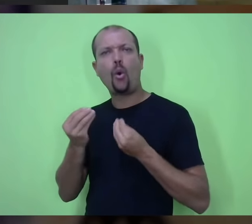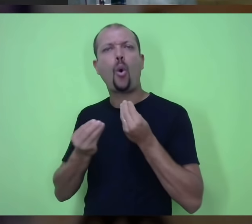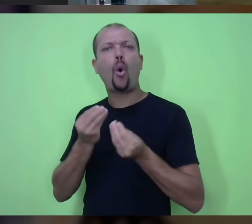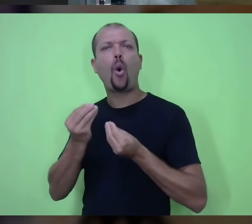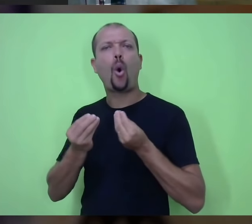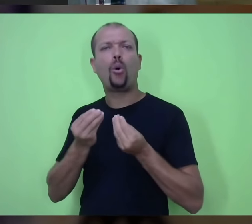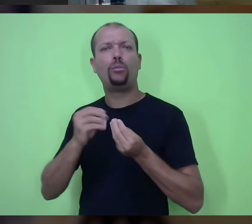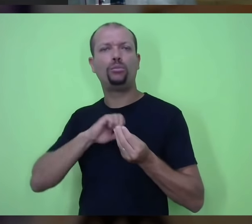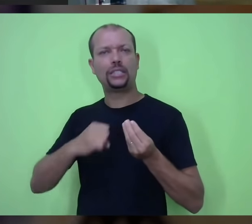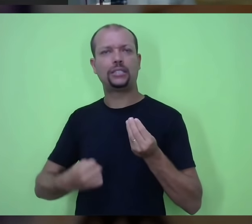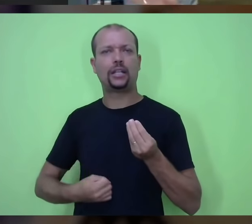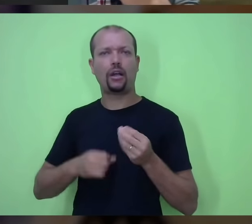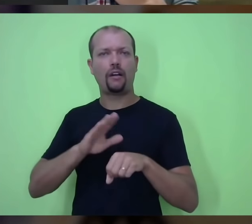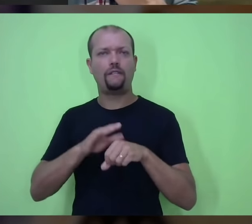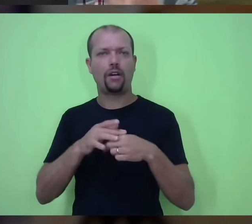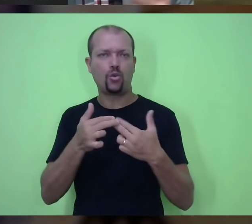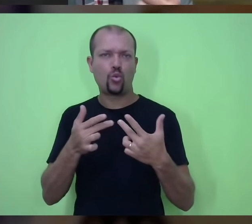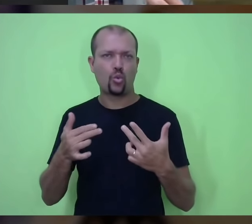função